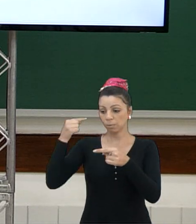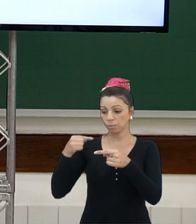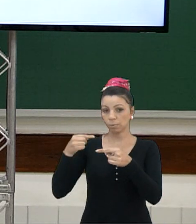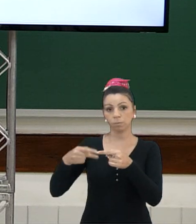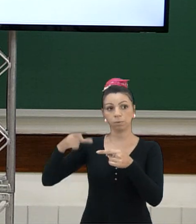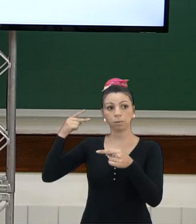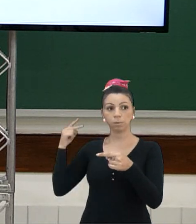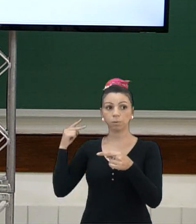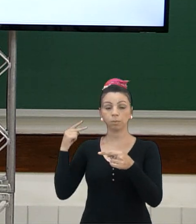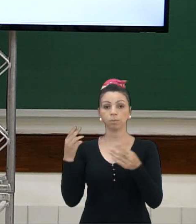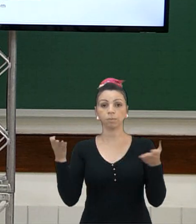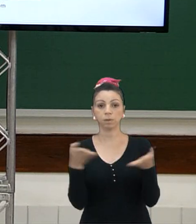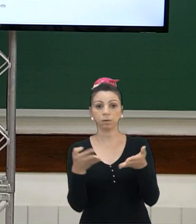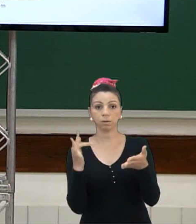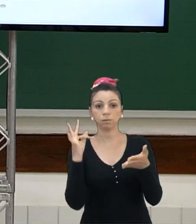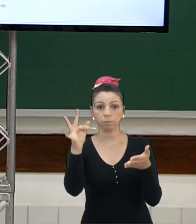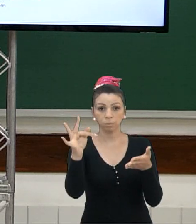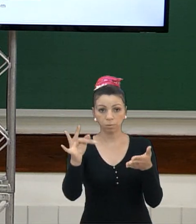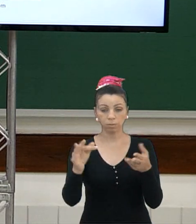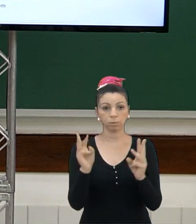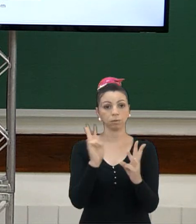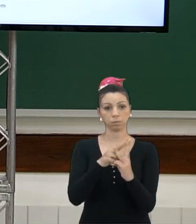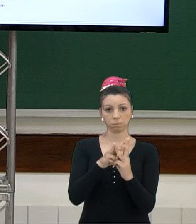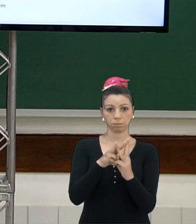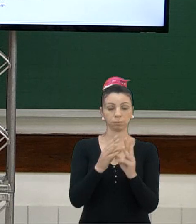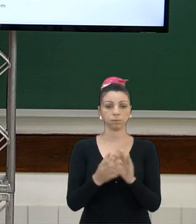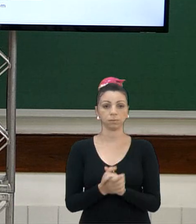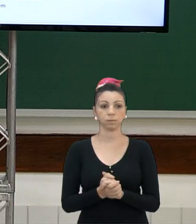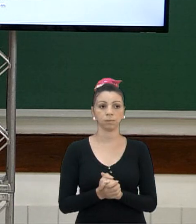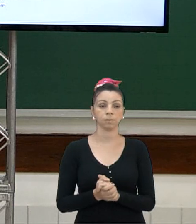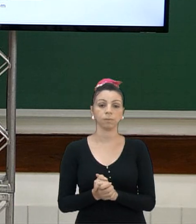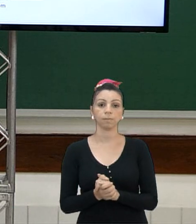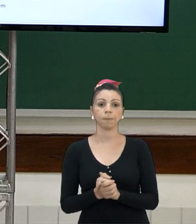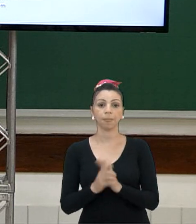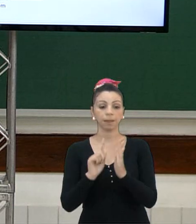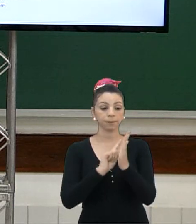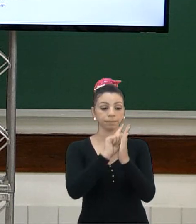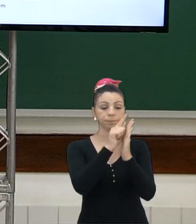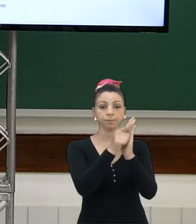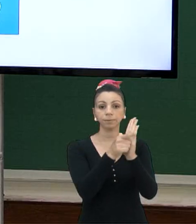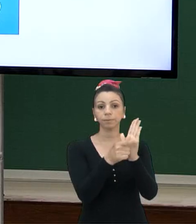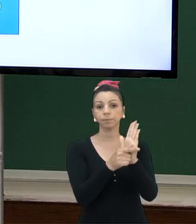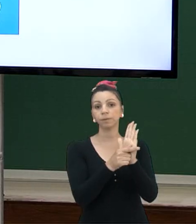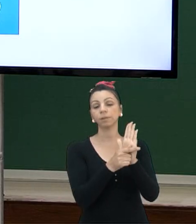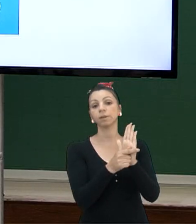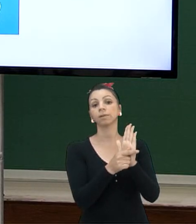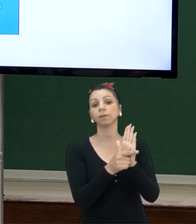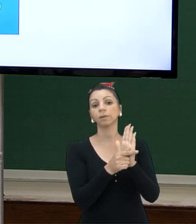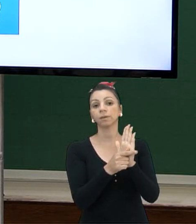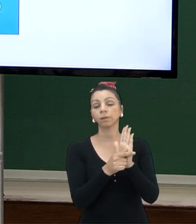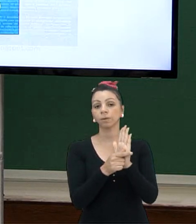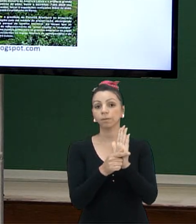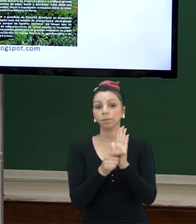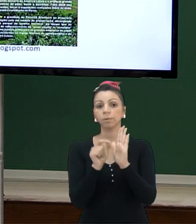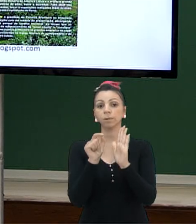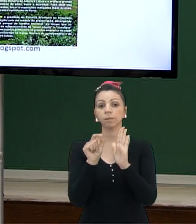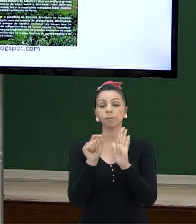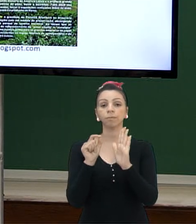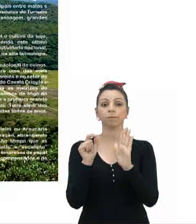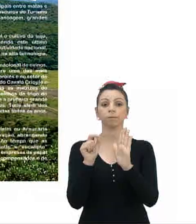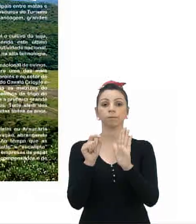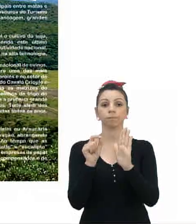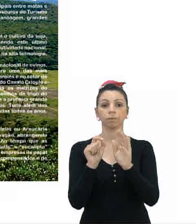três tempos verbais. Vamos relembrar o gênero folheto turístico. Vamos lembrar como que